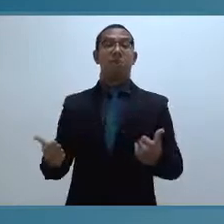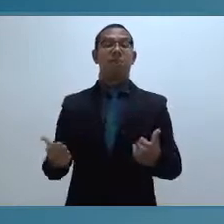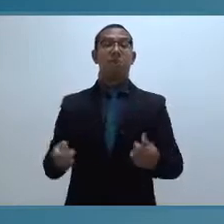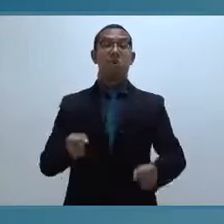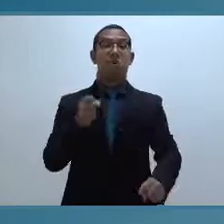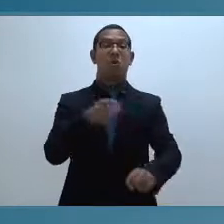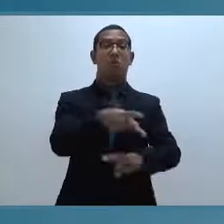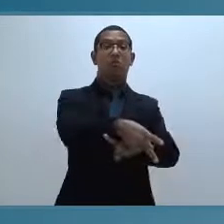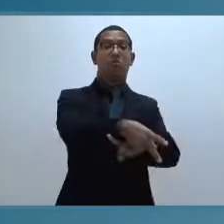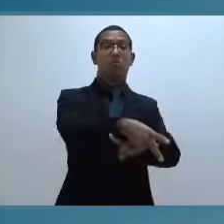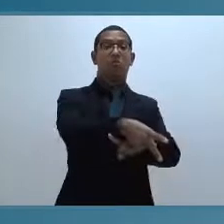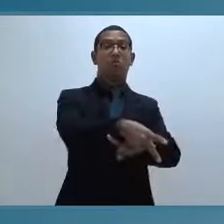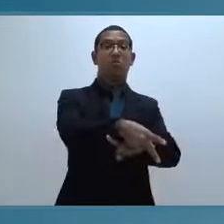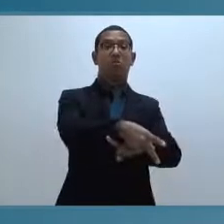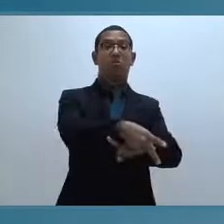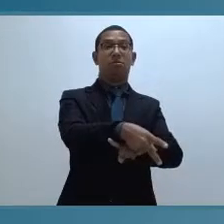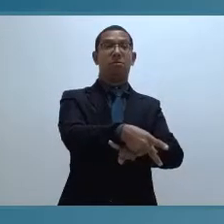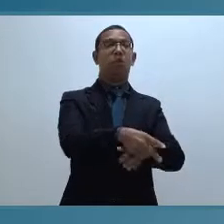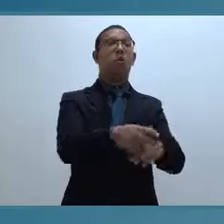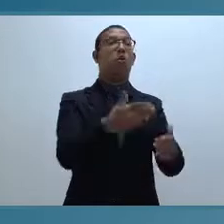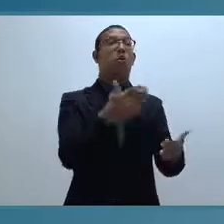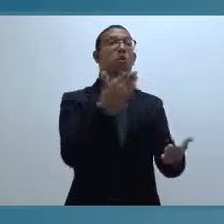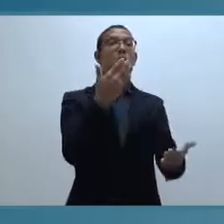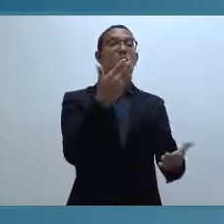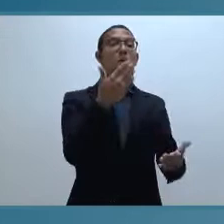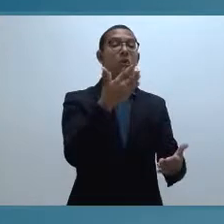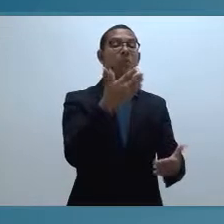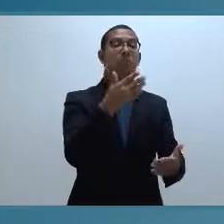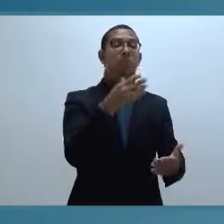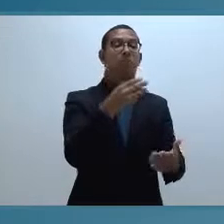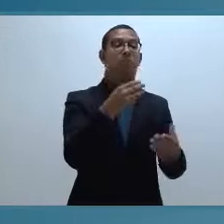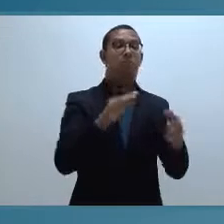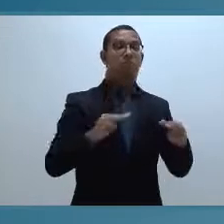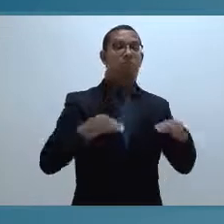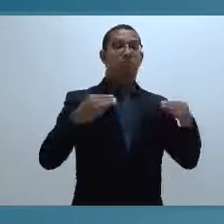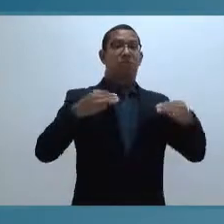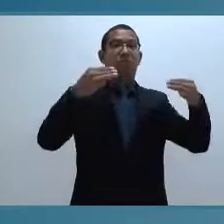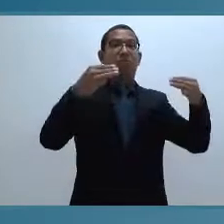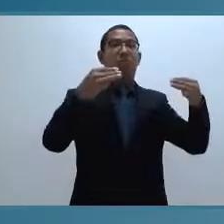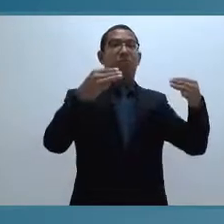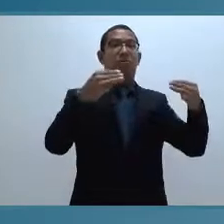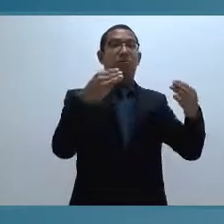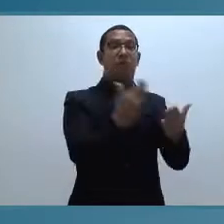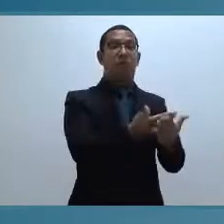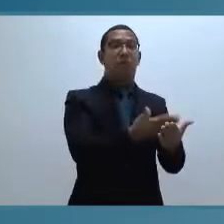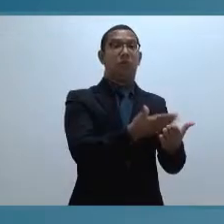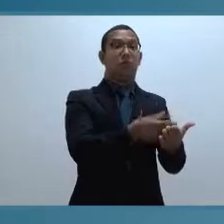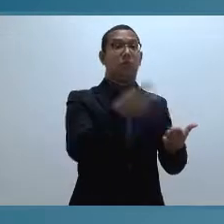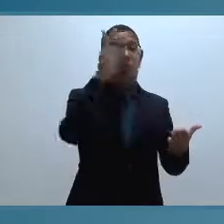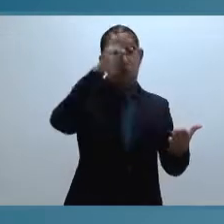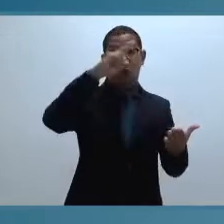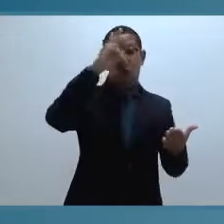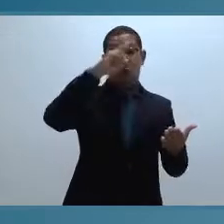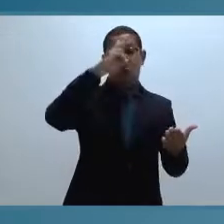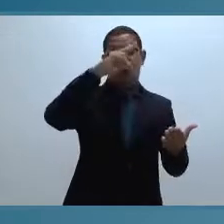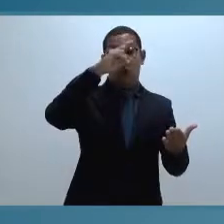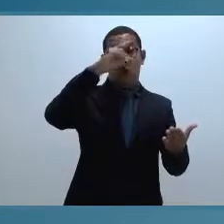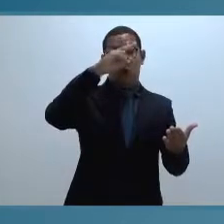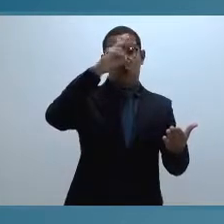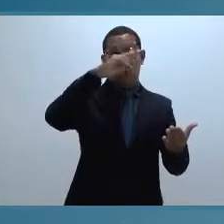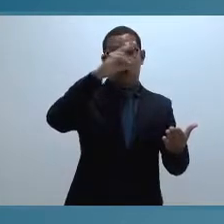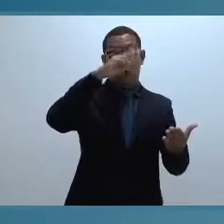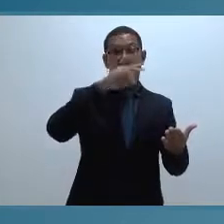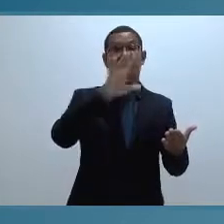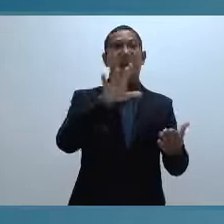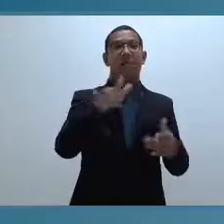sem afastamento do serviço, com o fim de participar da pós-graduação em História na Universidade Federal